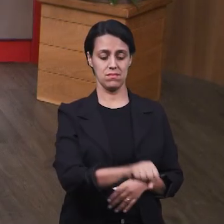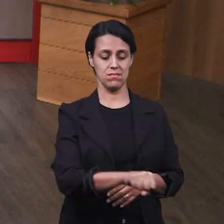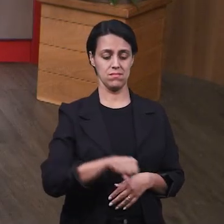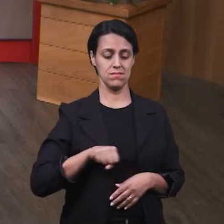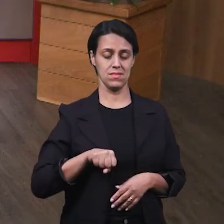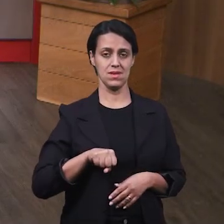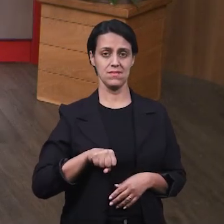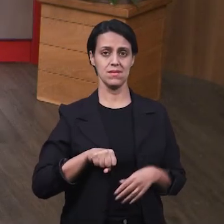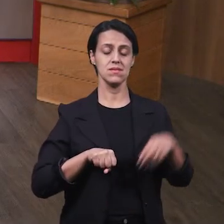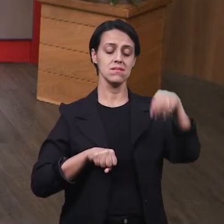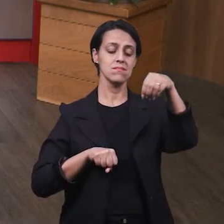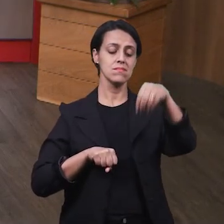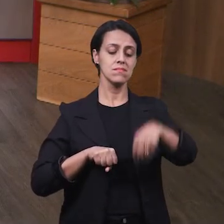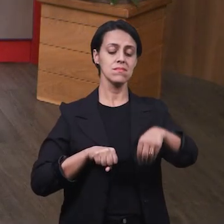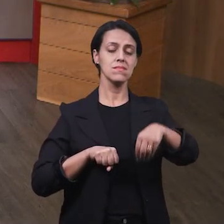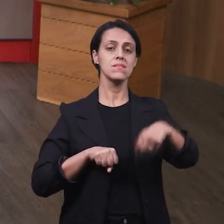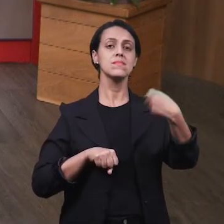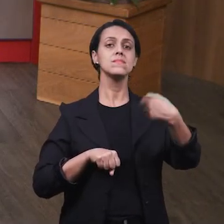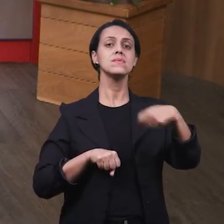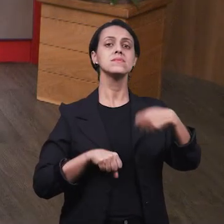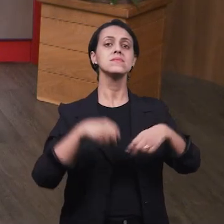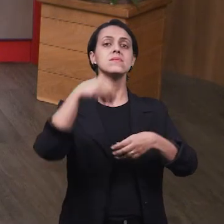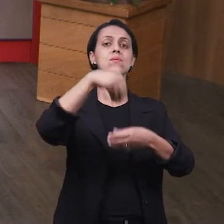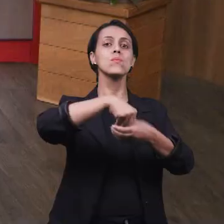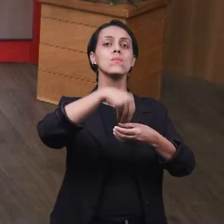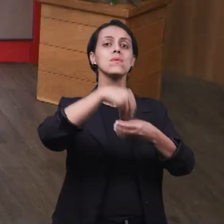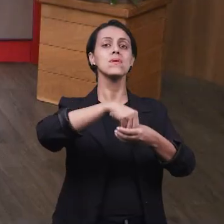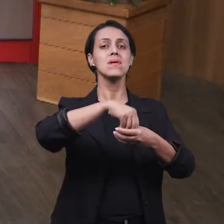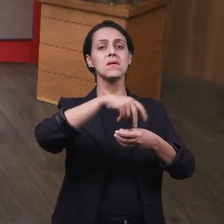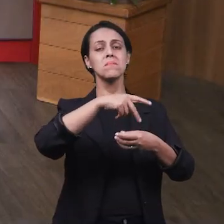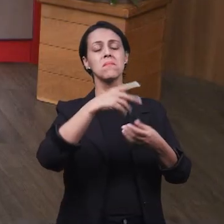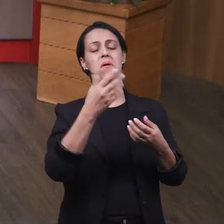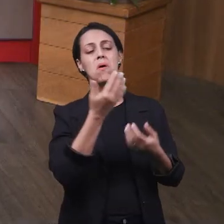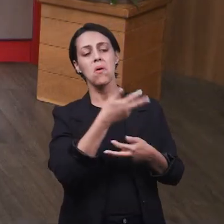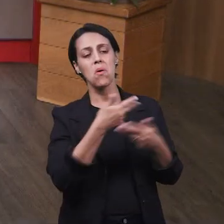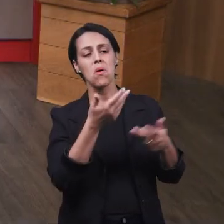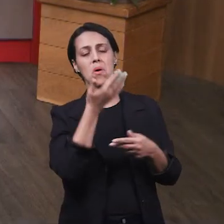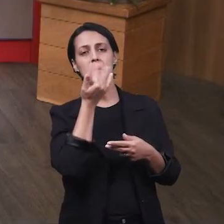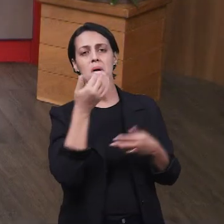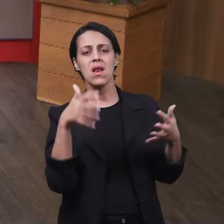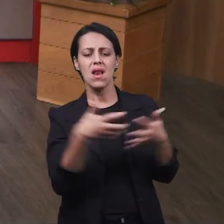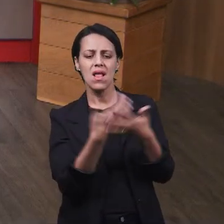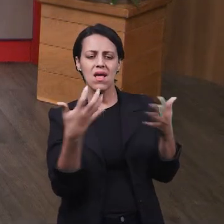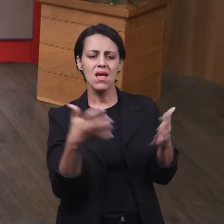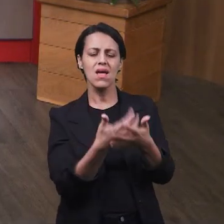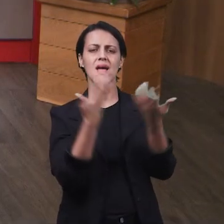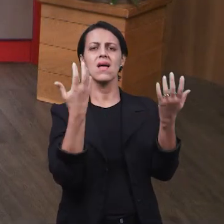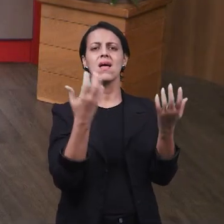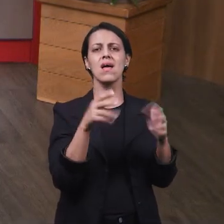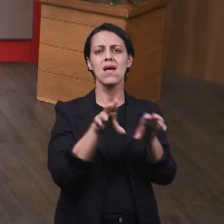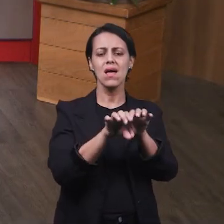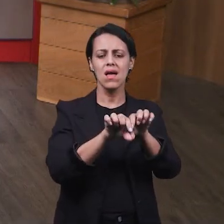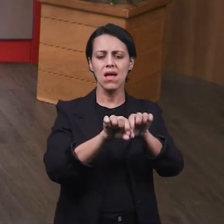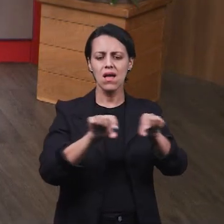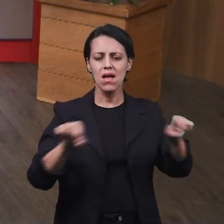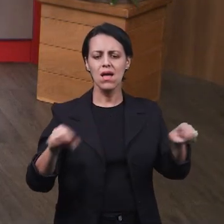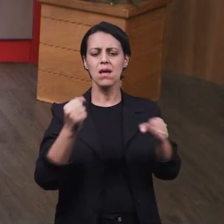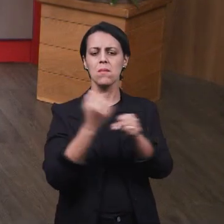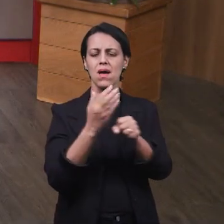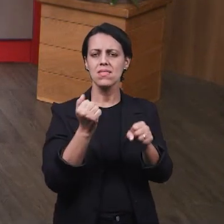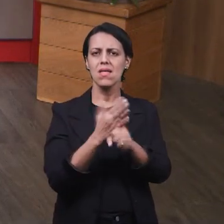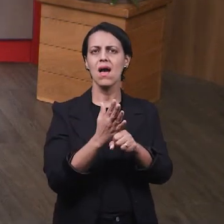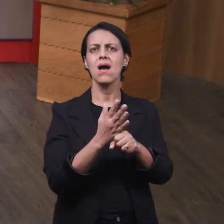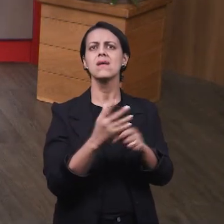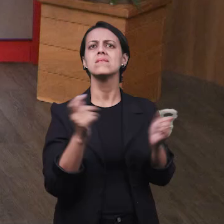você guarda os alimentos que eles necessitam de menos refrigeração. Legumes, verduras e frutas também.